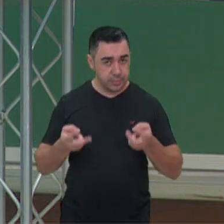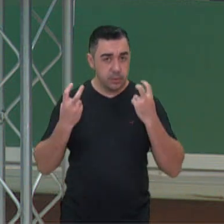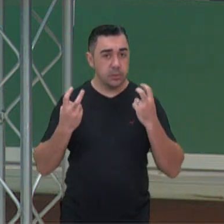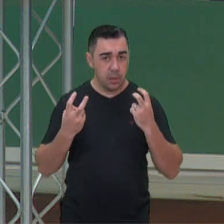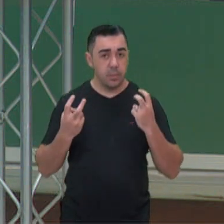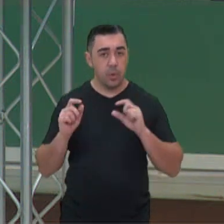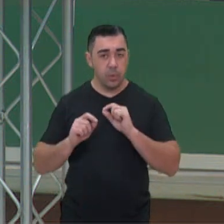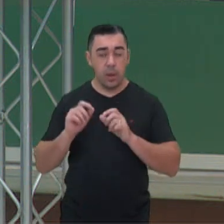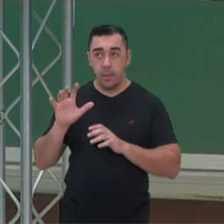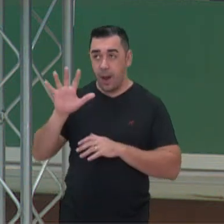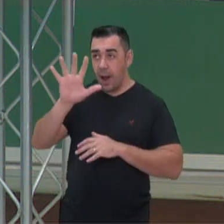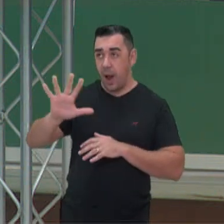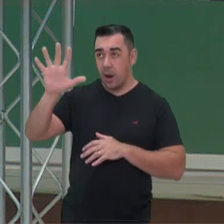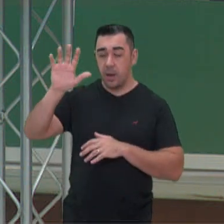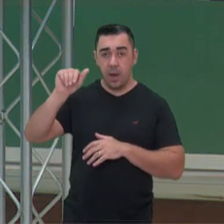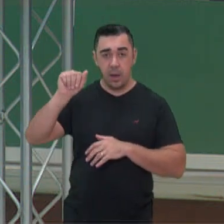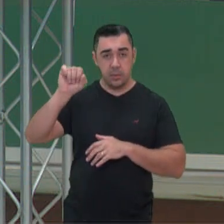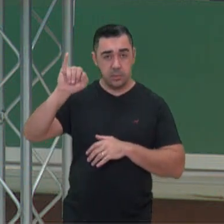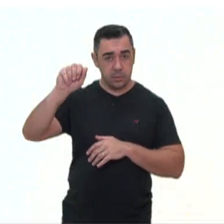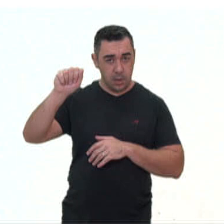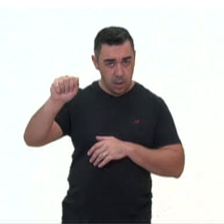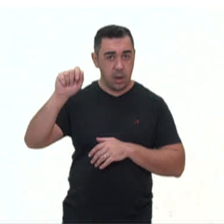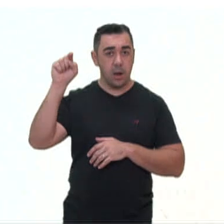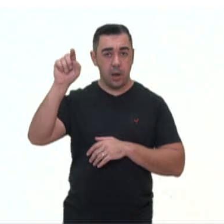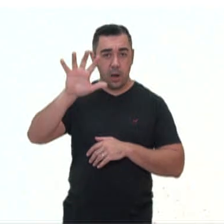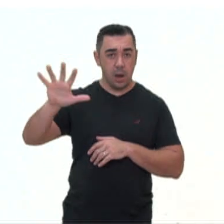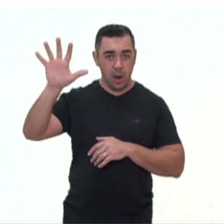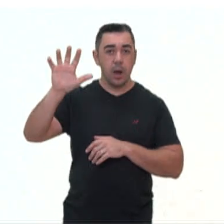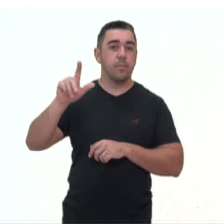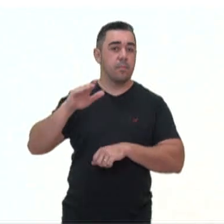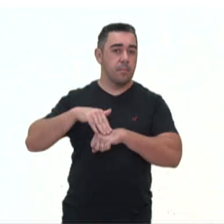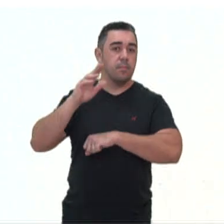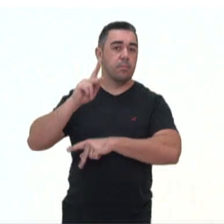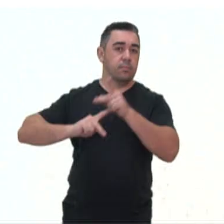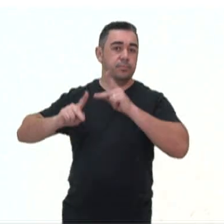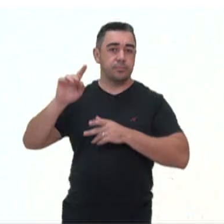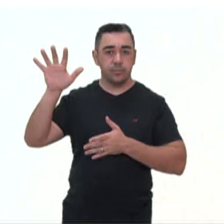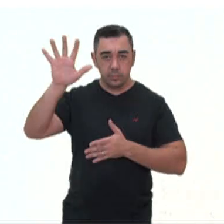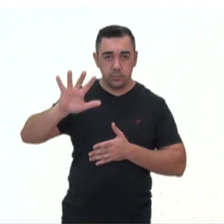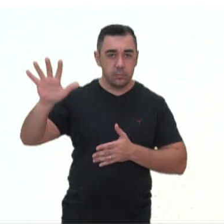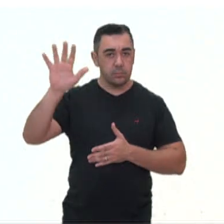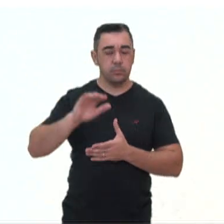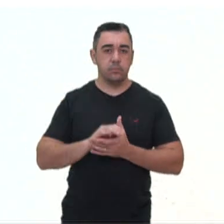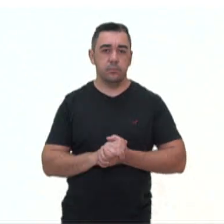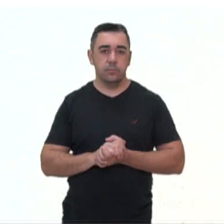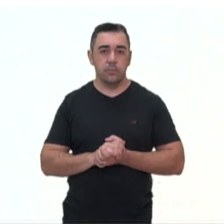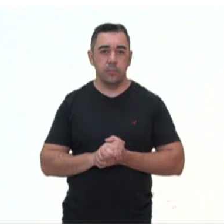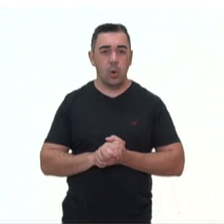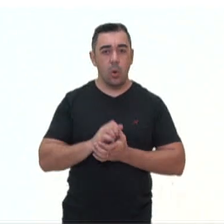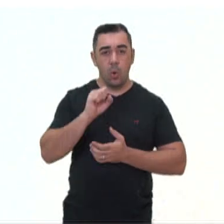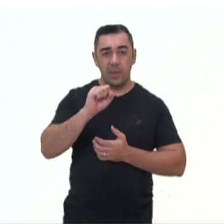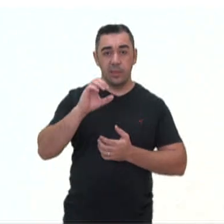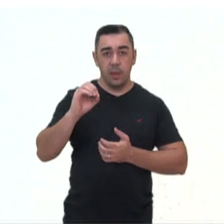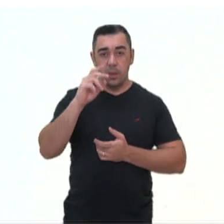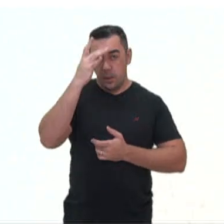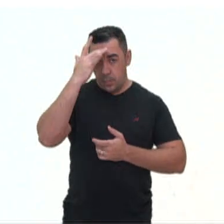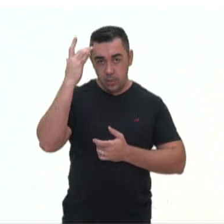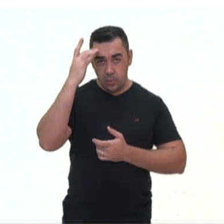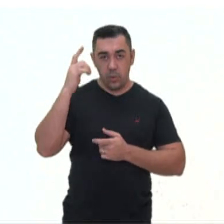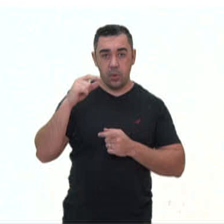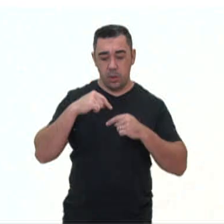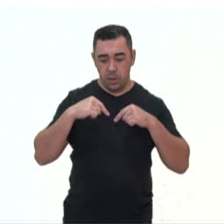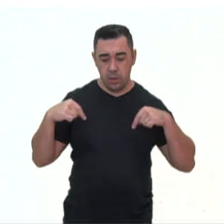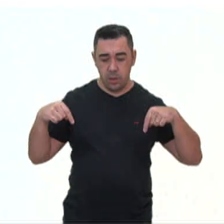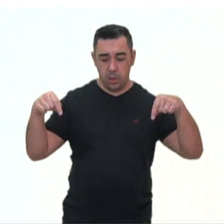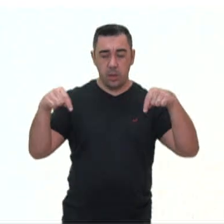no continente asiático, né? A Ásia é também o continente mais povoado, 80 pessoas por quilômetro quadrado. Sabe